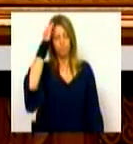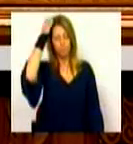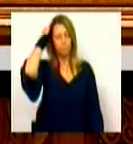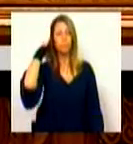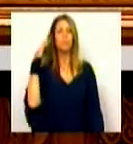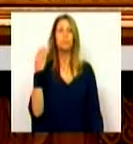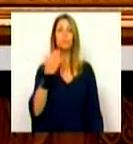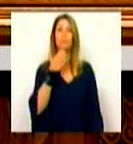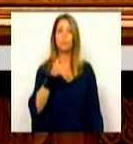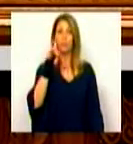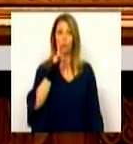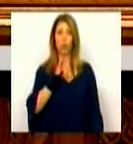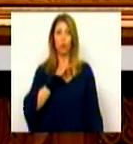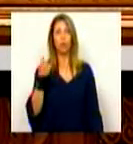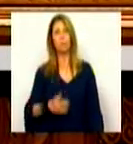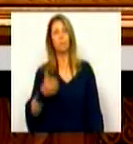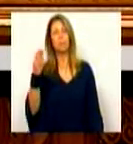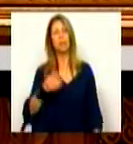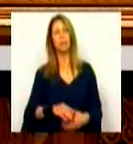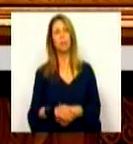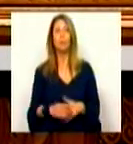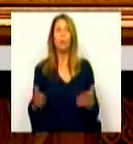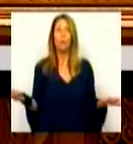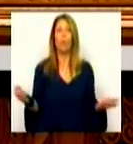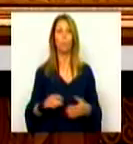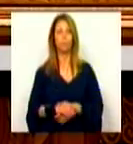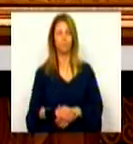Muito obrigado, Sr. Presidente. Bom,